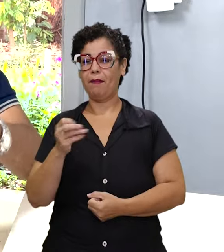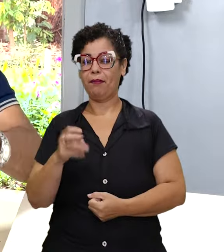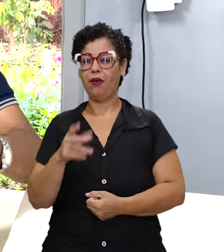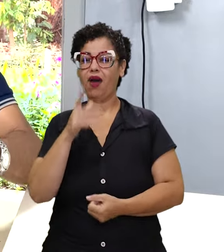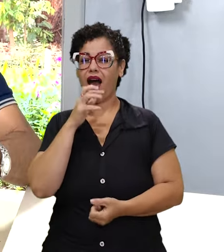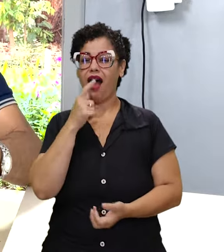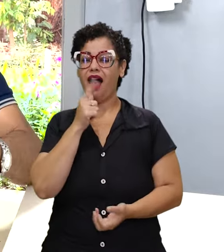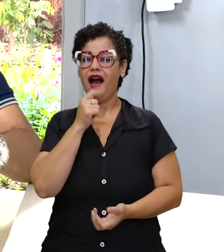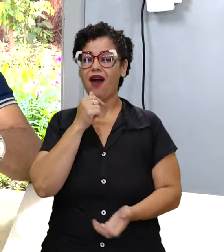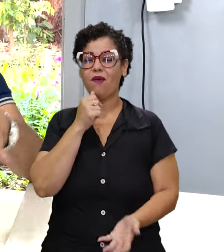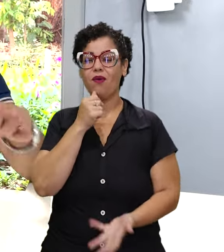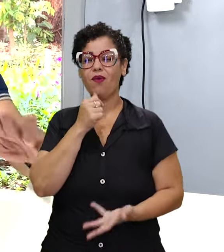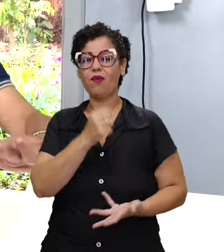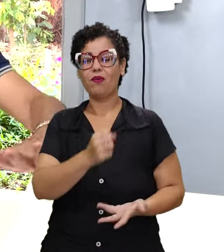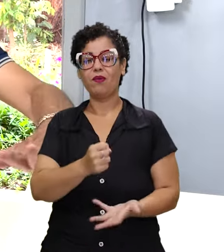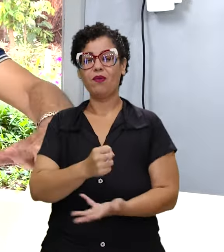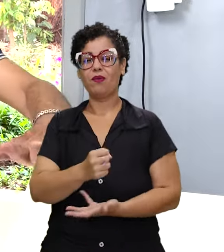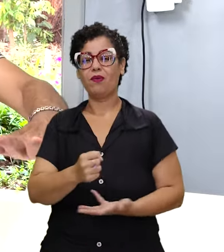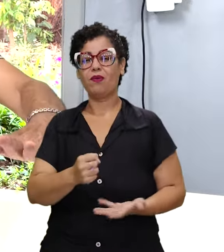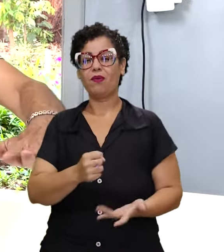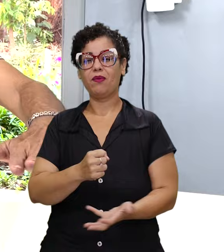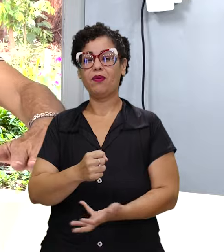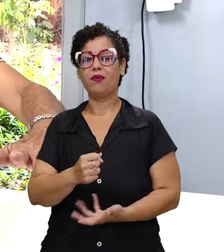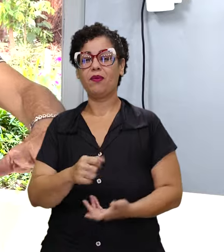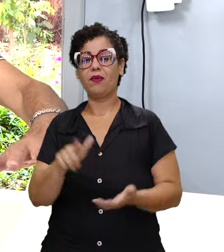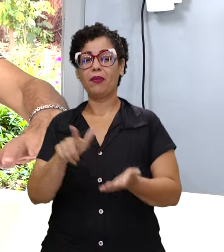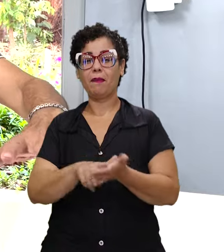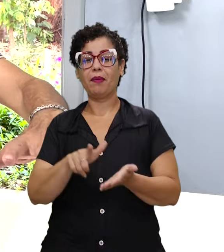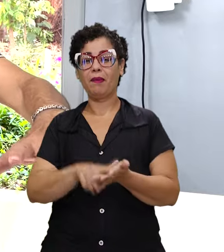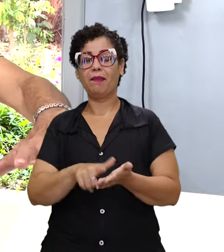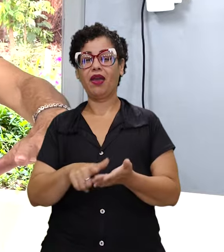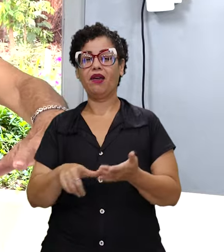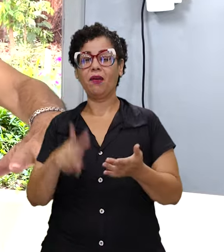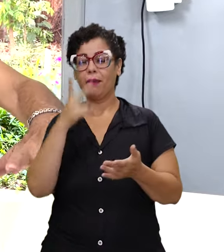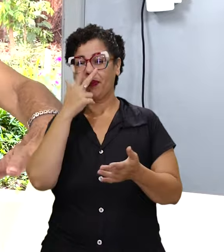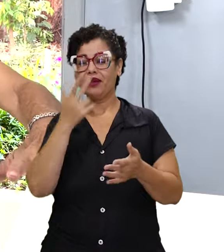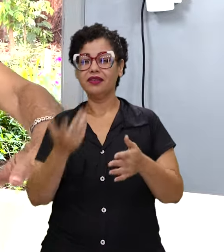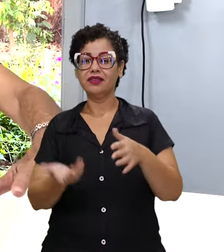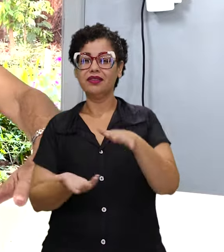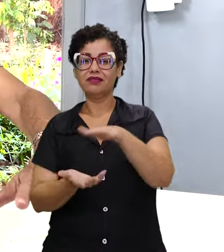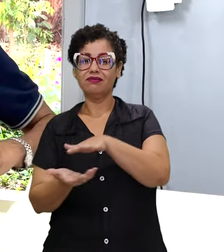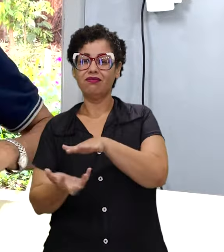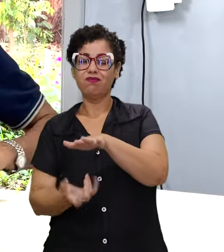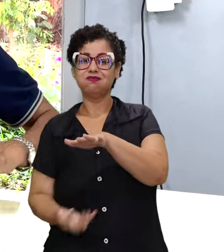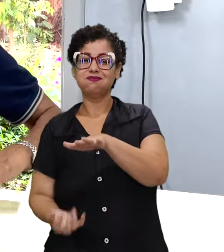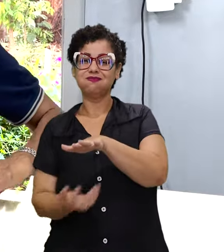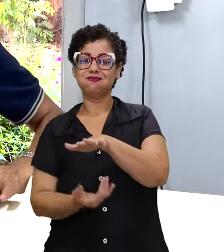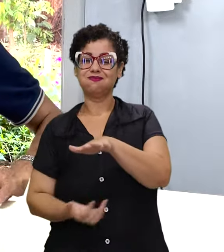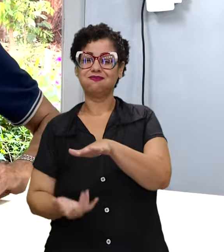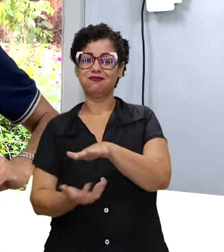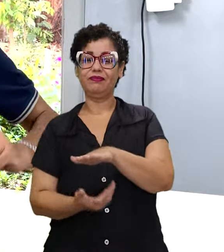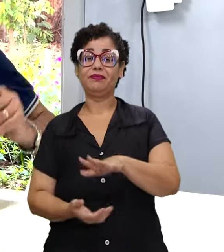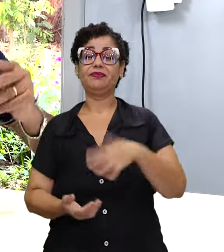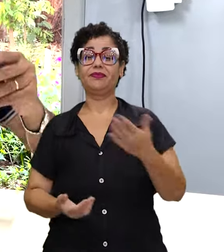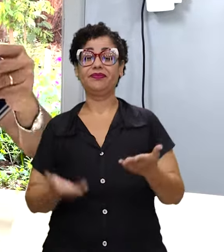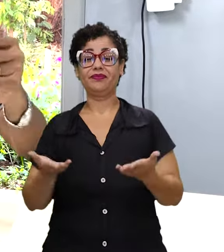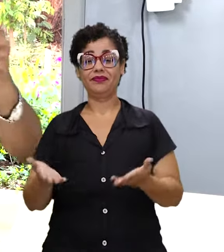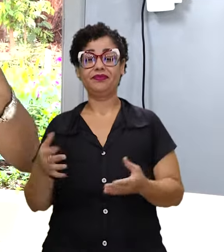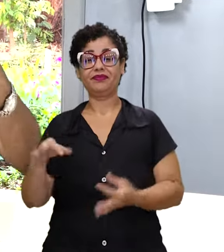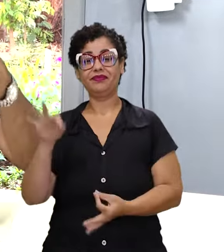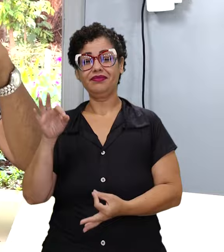banho-maria, onde que o papel fica como se fosse cozinhando, como se fosse um cuscuz. E aí, aqui, eu